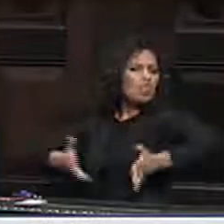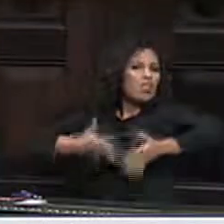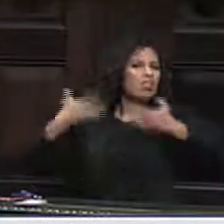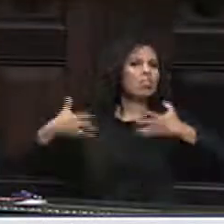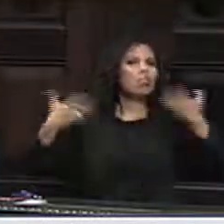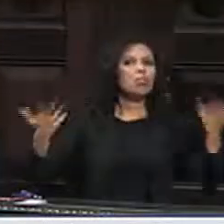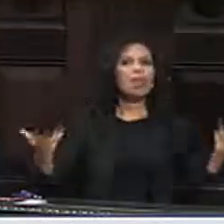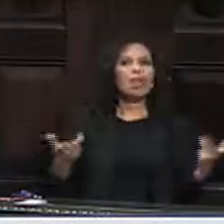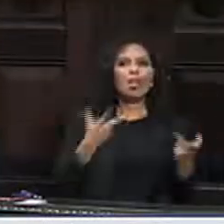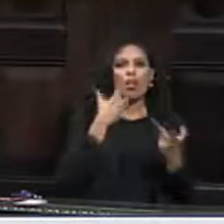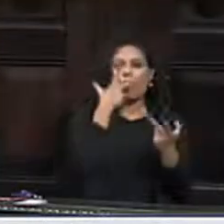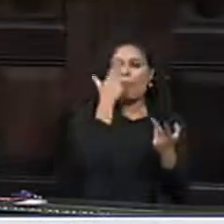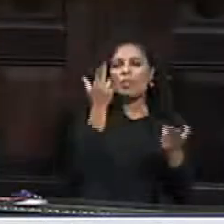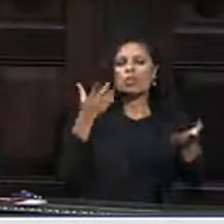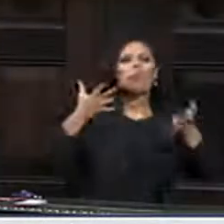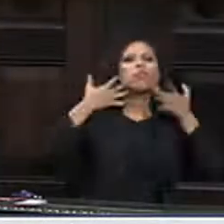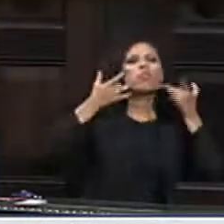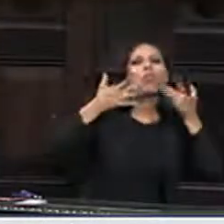espetaculosa,